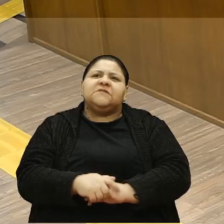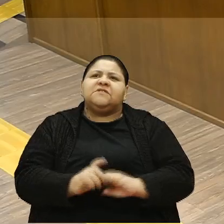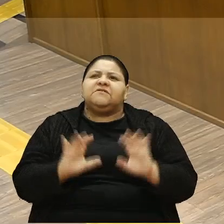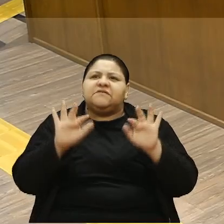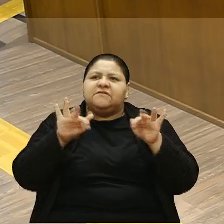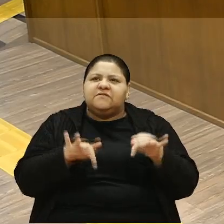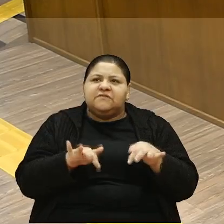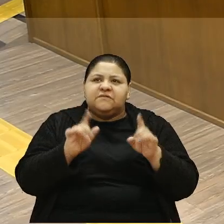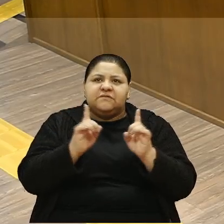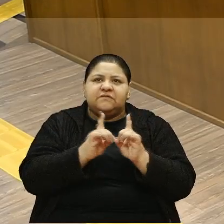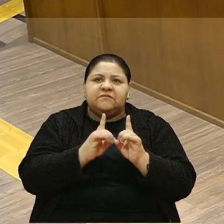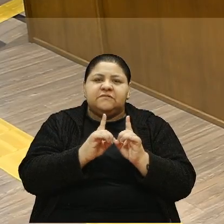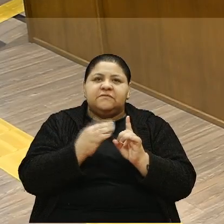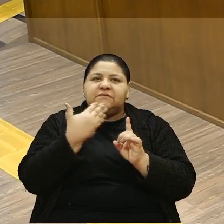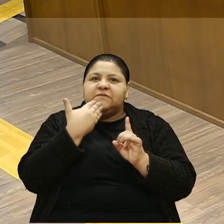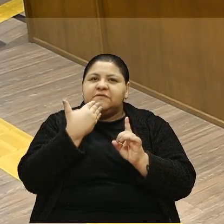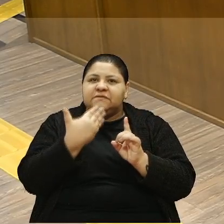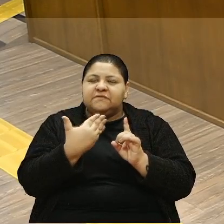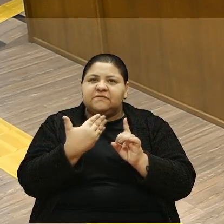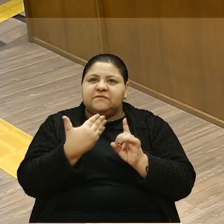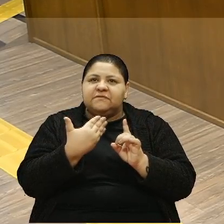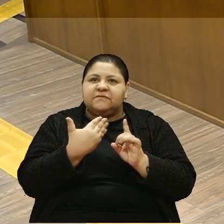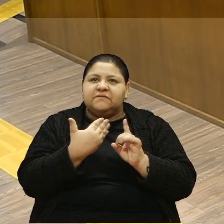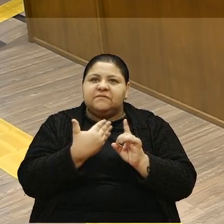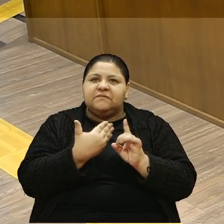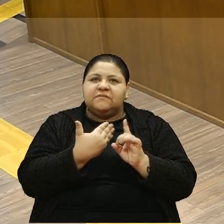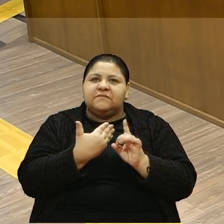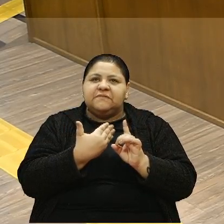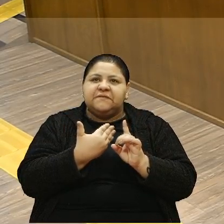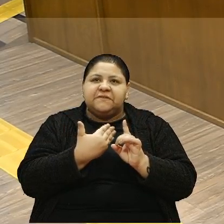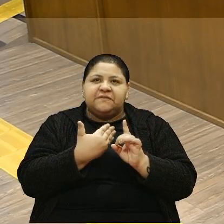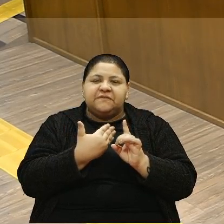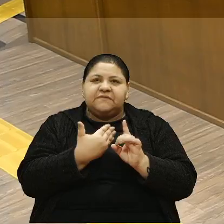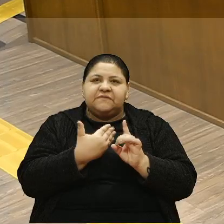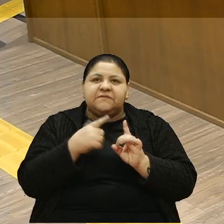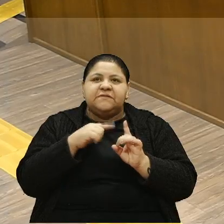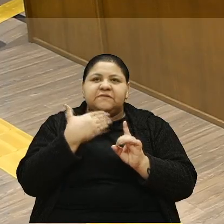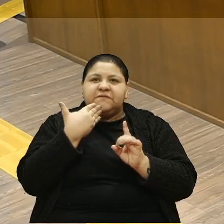Encerradas as pequenas comunicações. Pedido. Tinha um